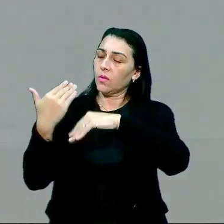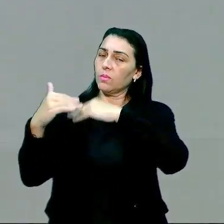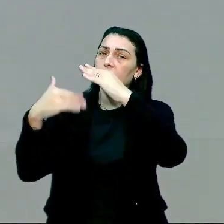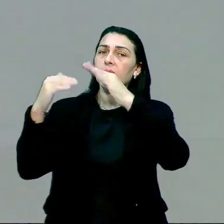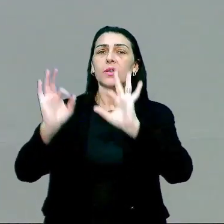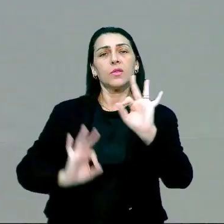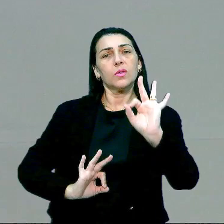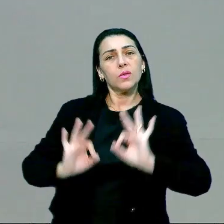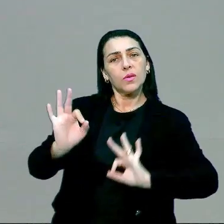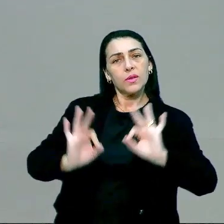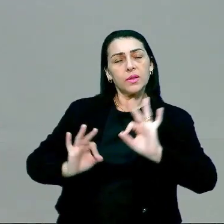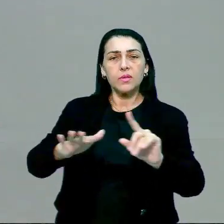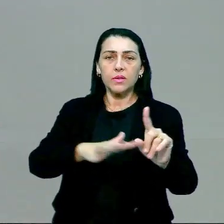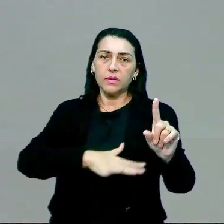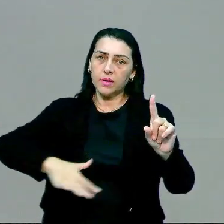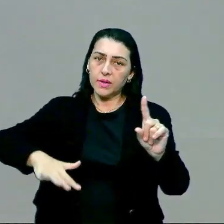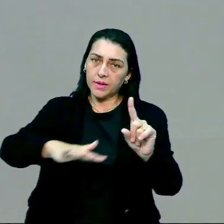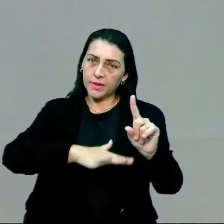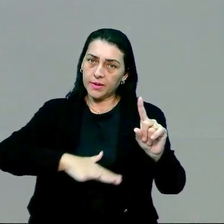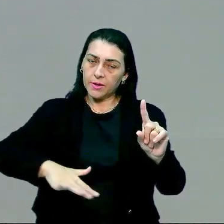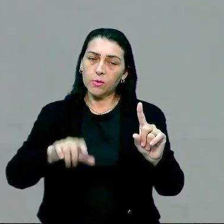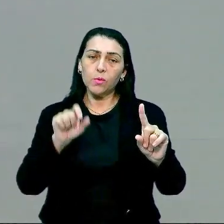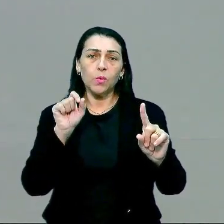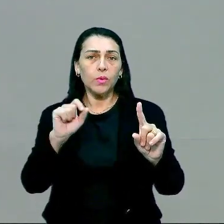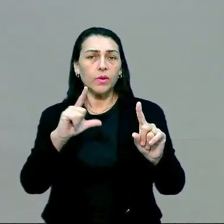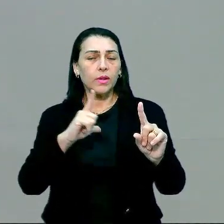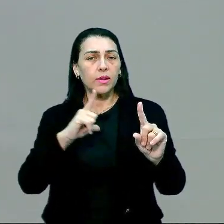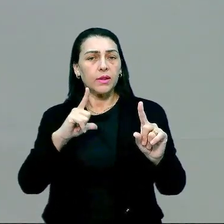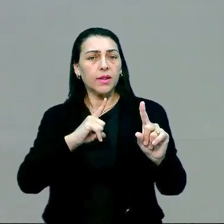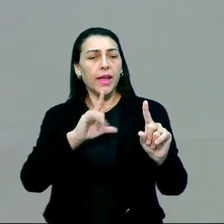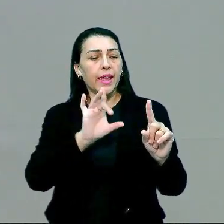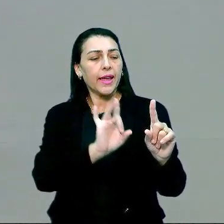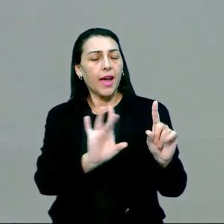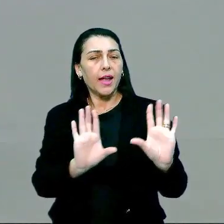das organizações sociais. O que existe é cada